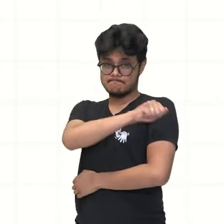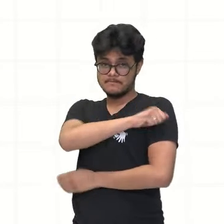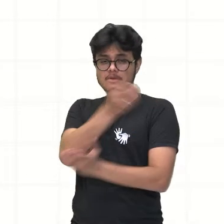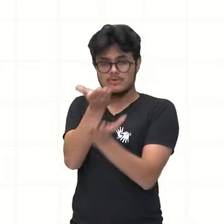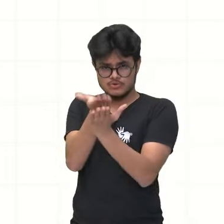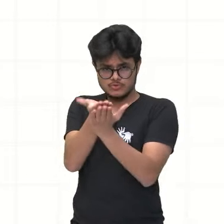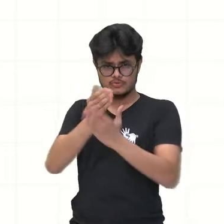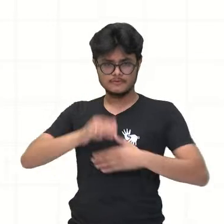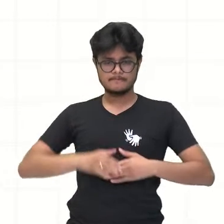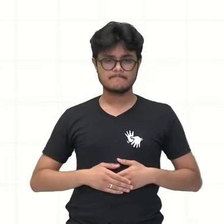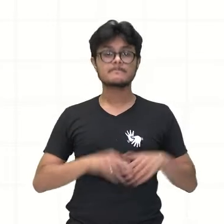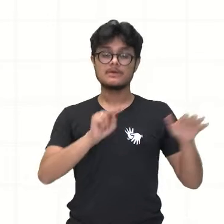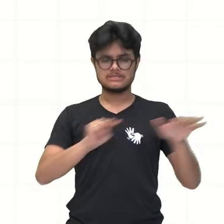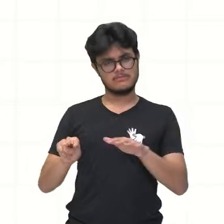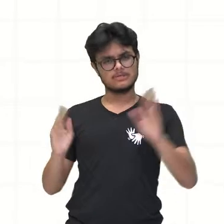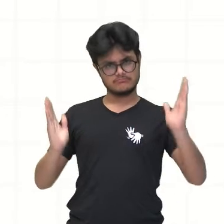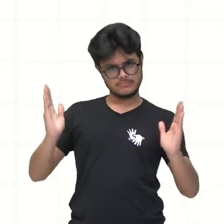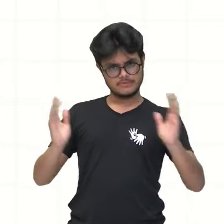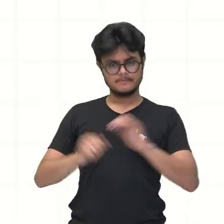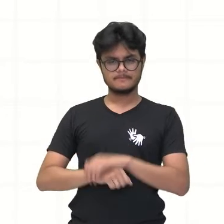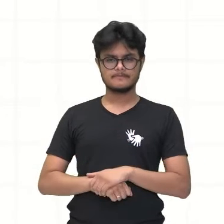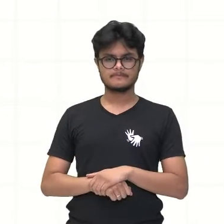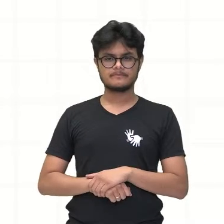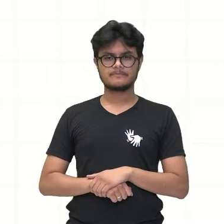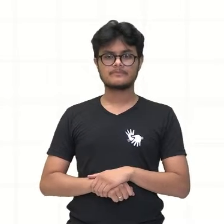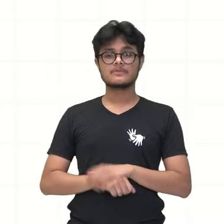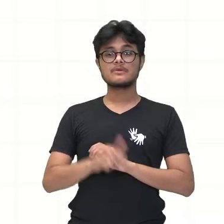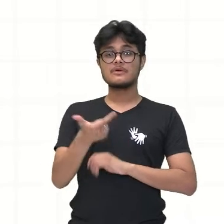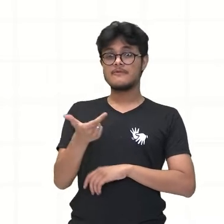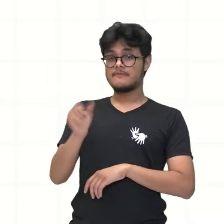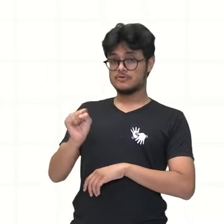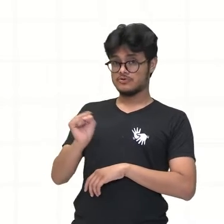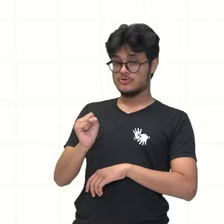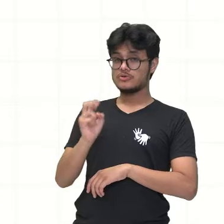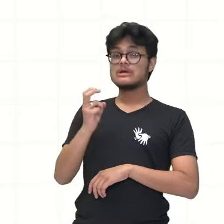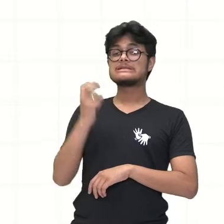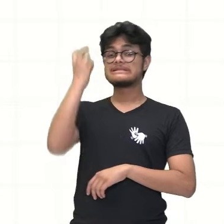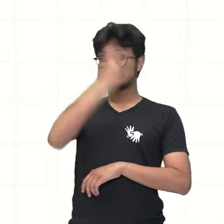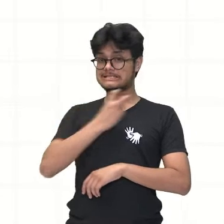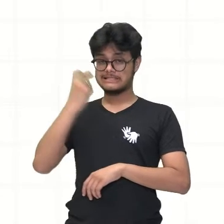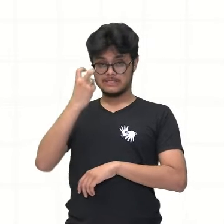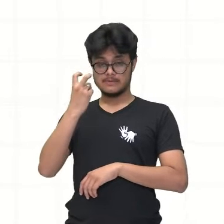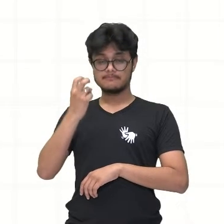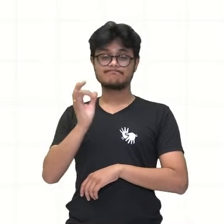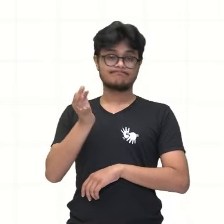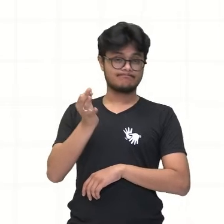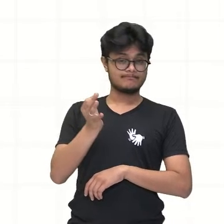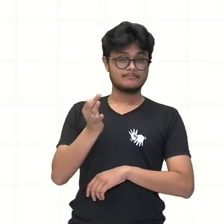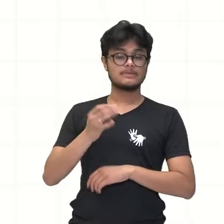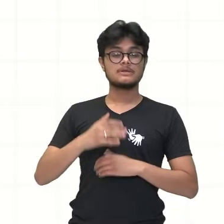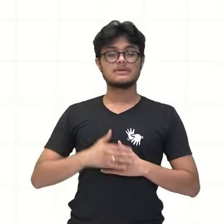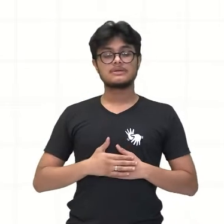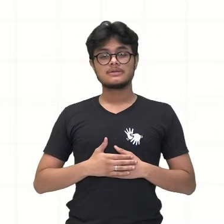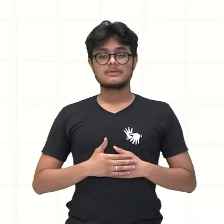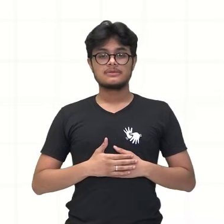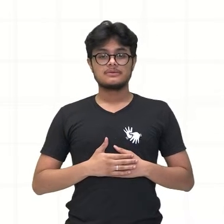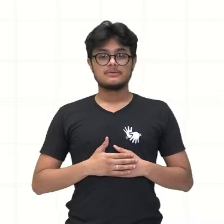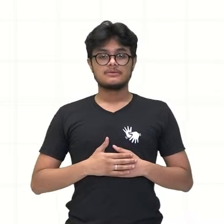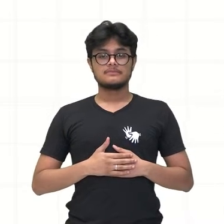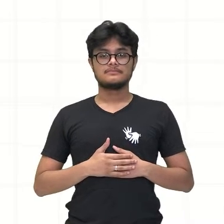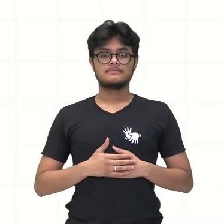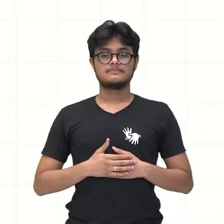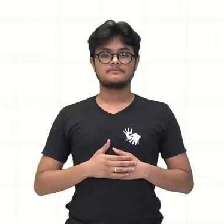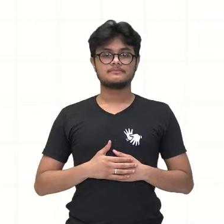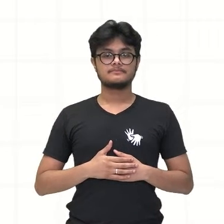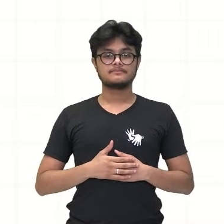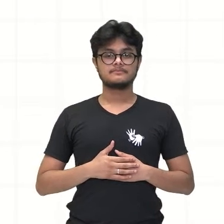4 horas durante a semana. 28 alunos que estudam 5 horas durante a